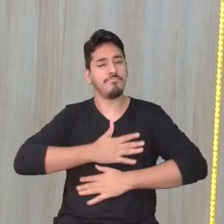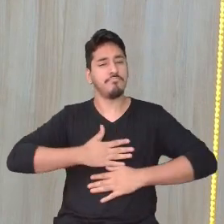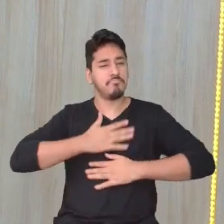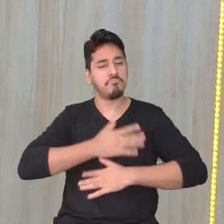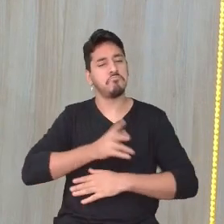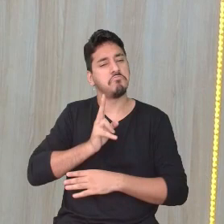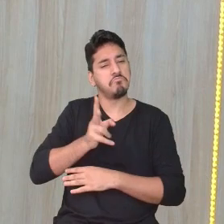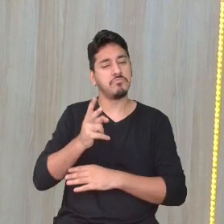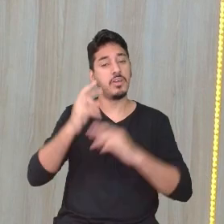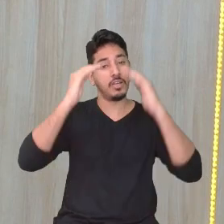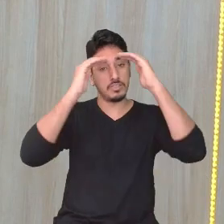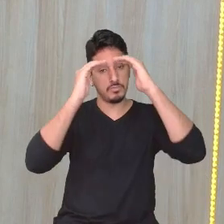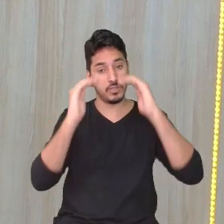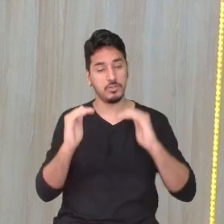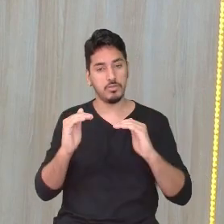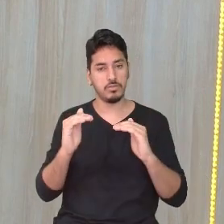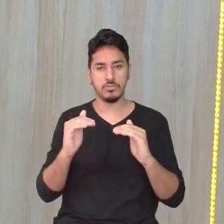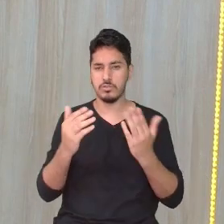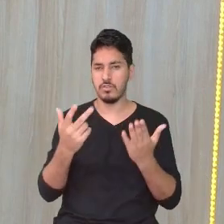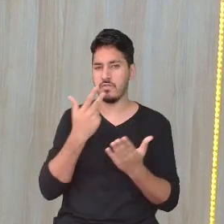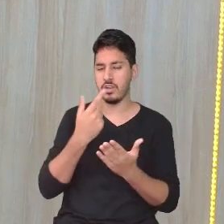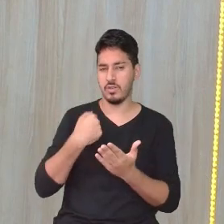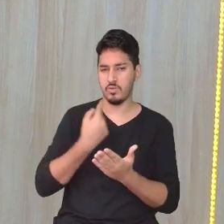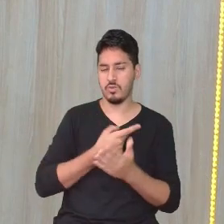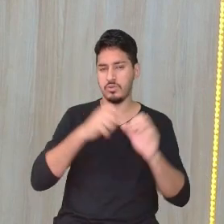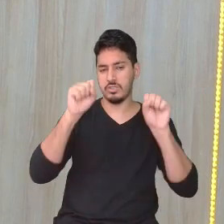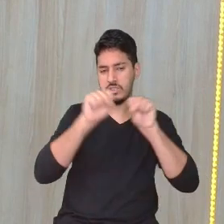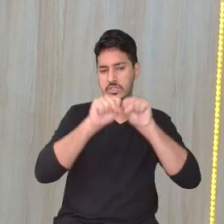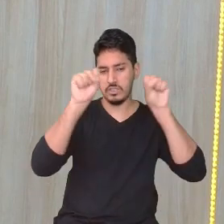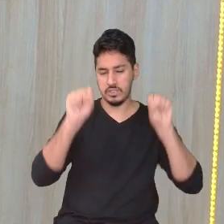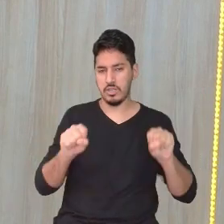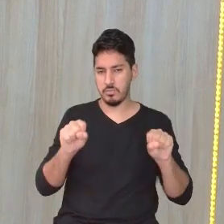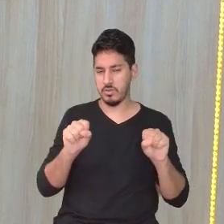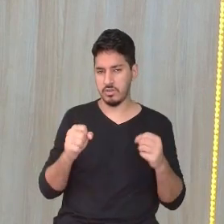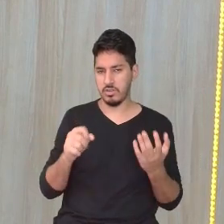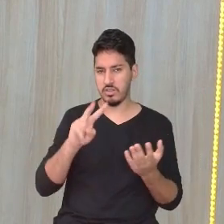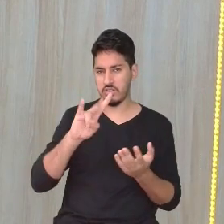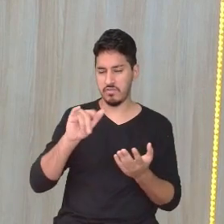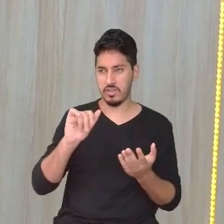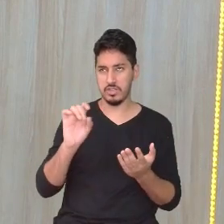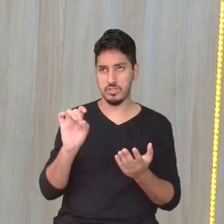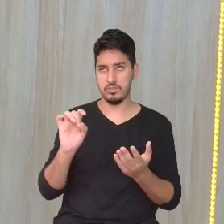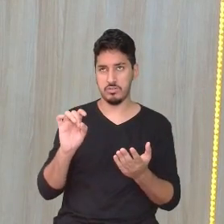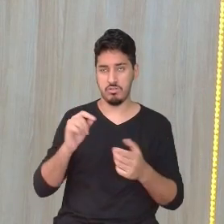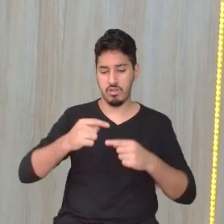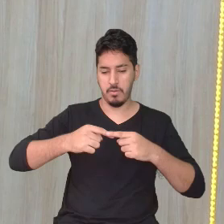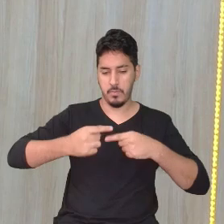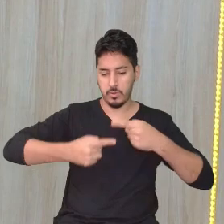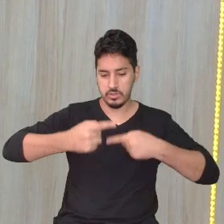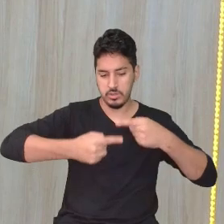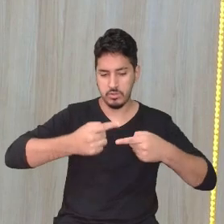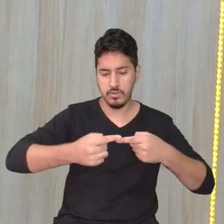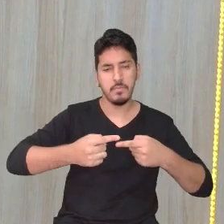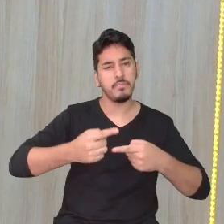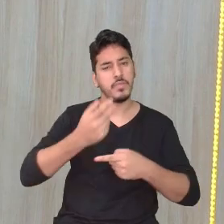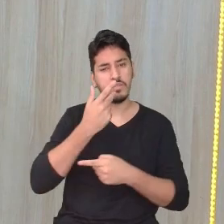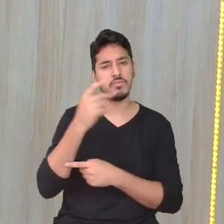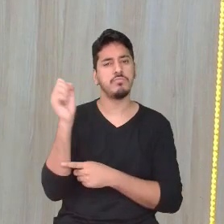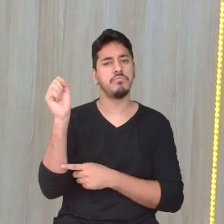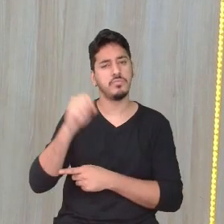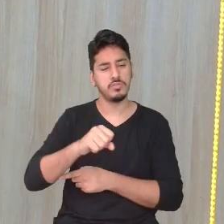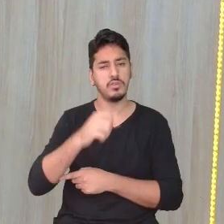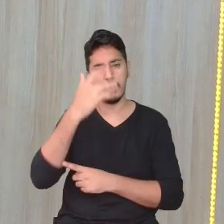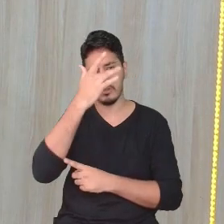ativa, respeitosa. Então, dizer que nosso sistema ele vai além da reprodução é falar que sim,